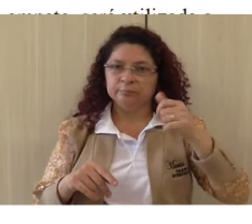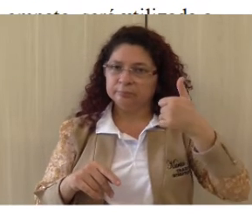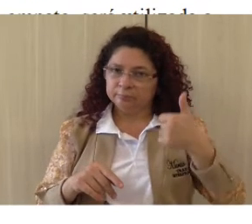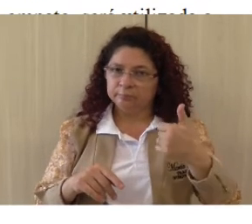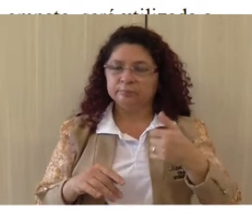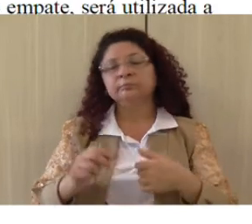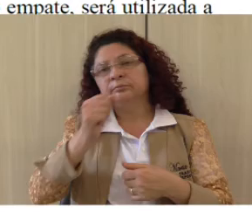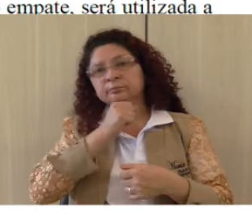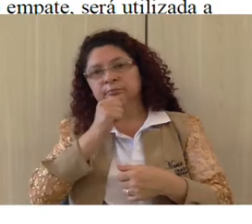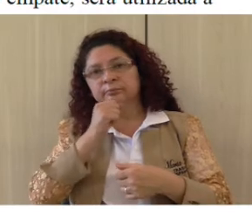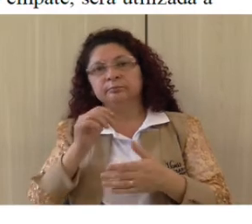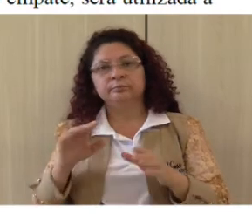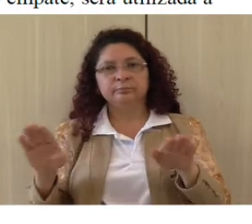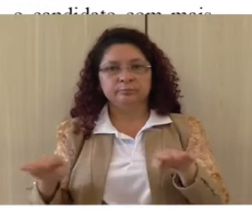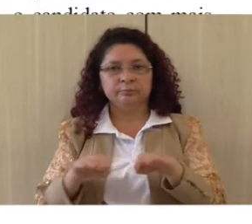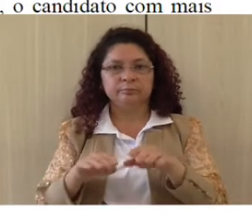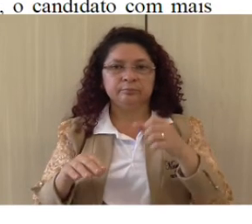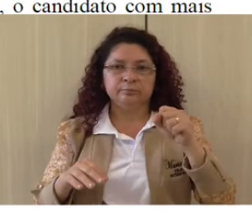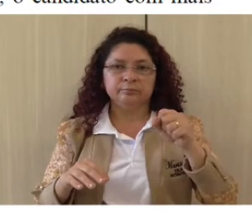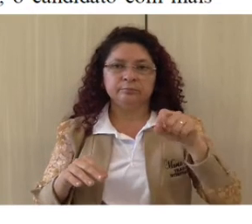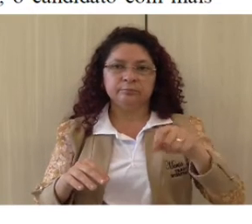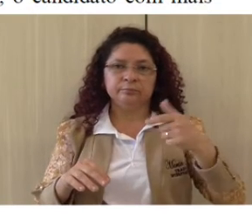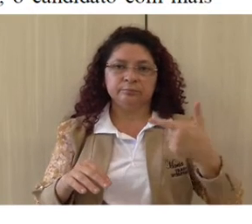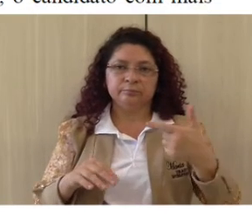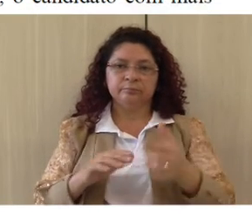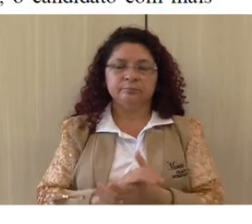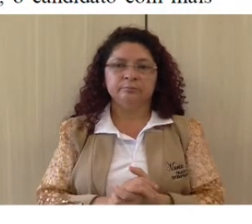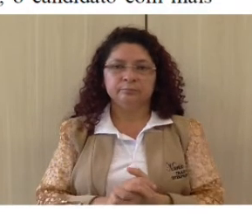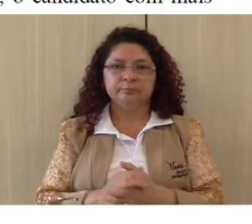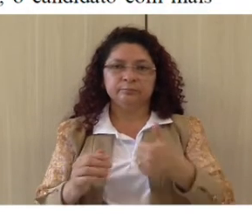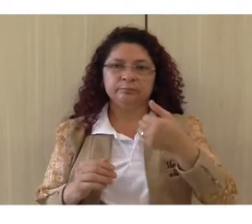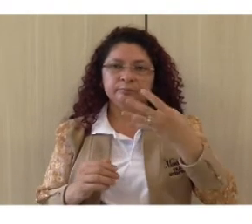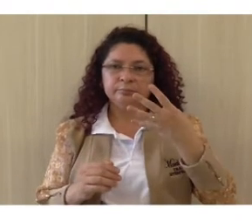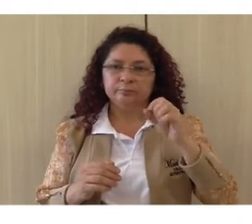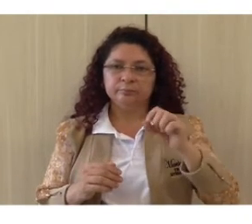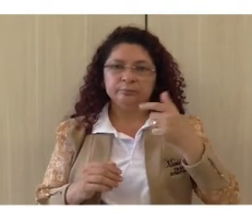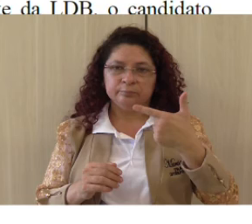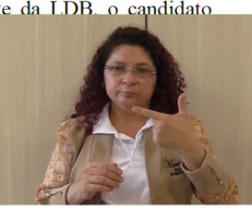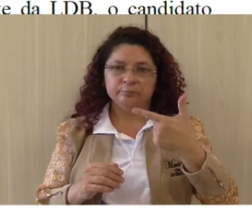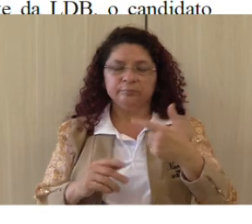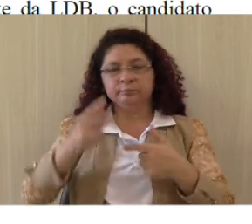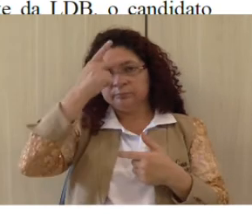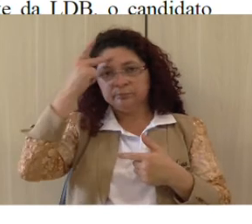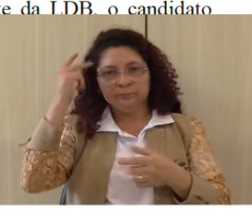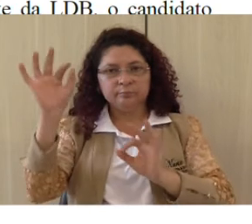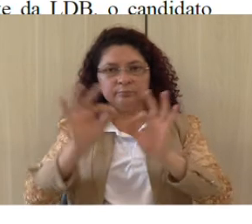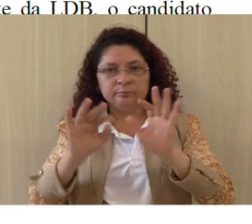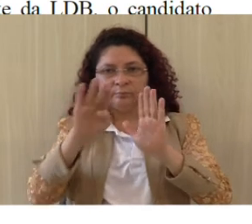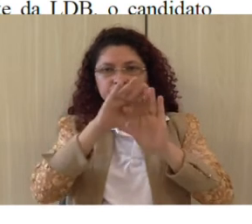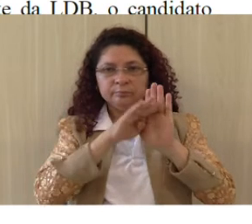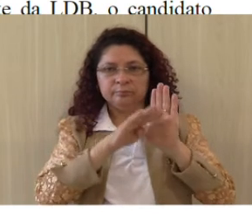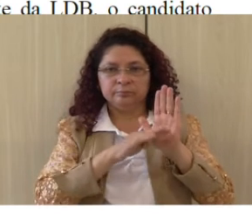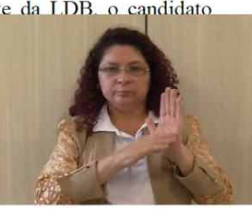da entrevista referenciada no item 8.2. Item 14.2. Os candidatos serão ordenados de acordo